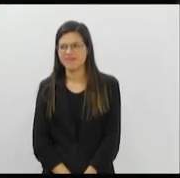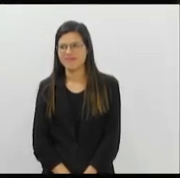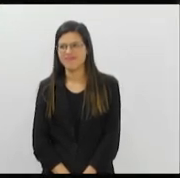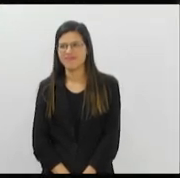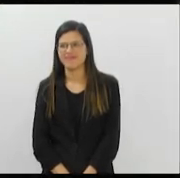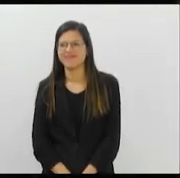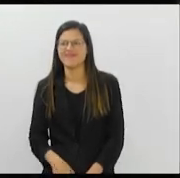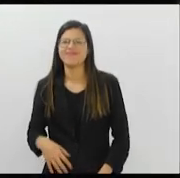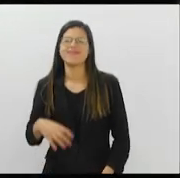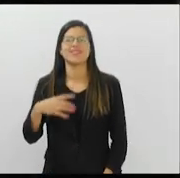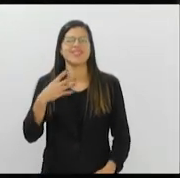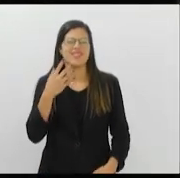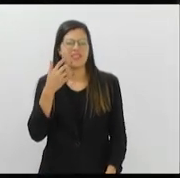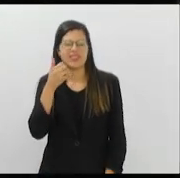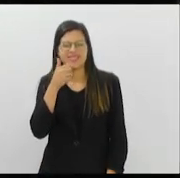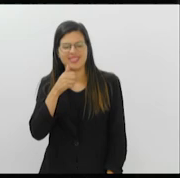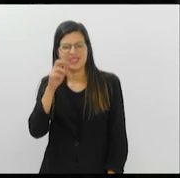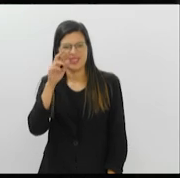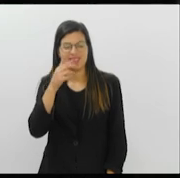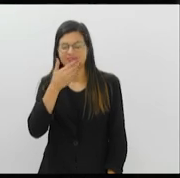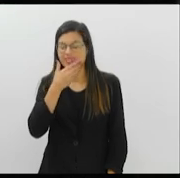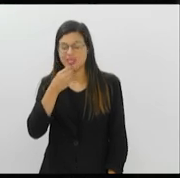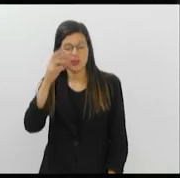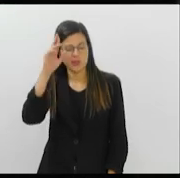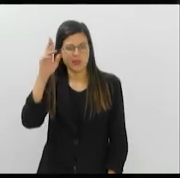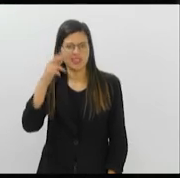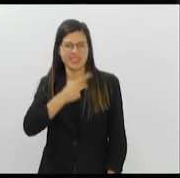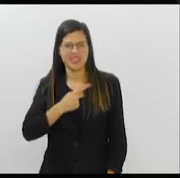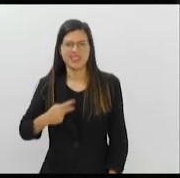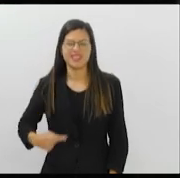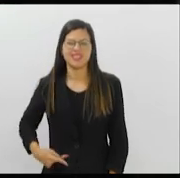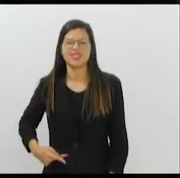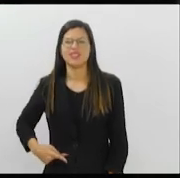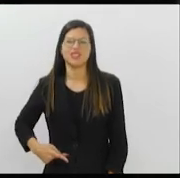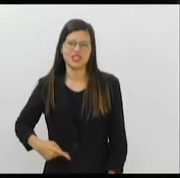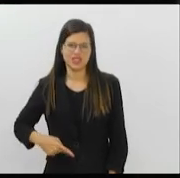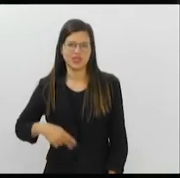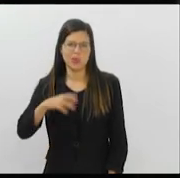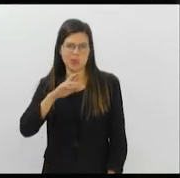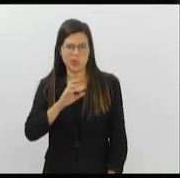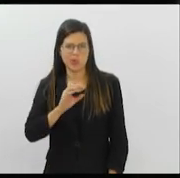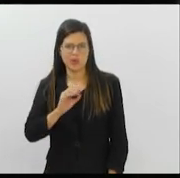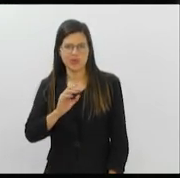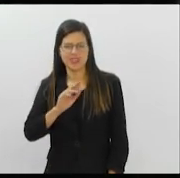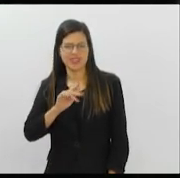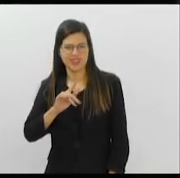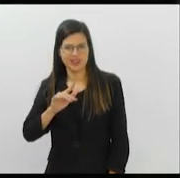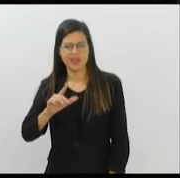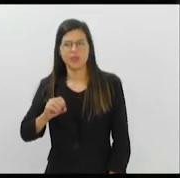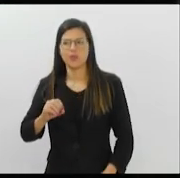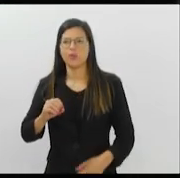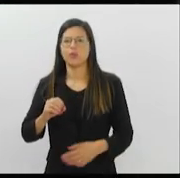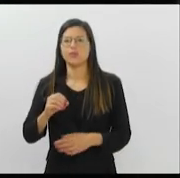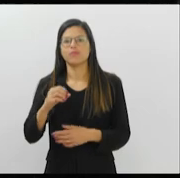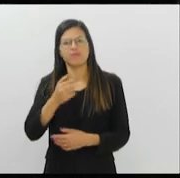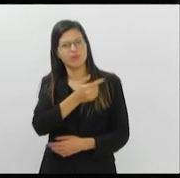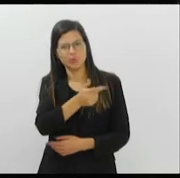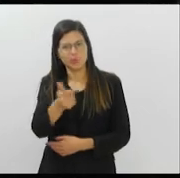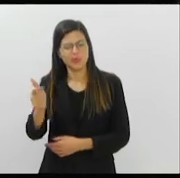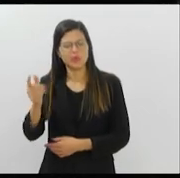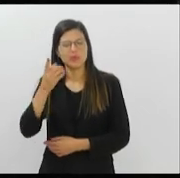Senhor presidente, deputado Rodrigo Bacelar, senhoras e senhores deputados presentes,